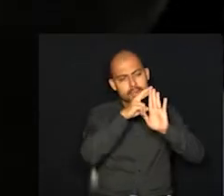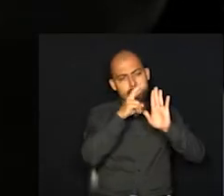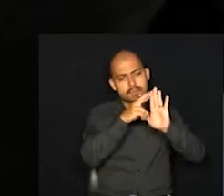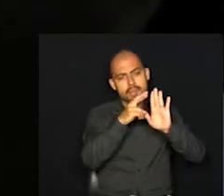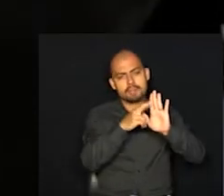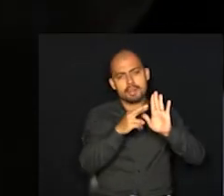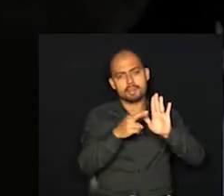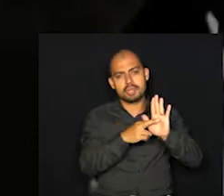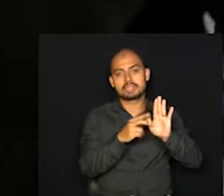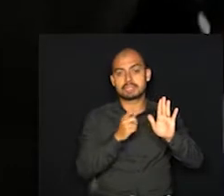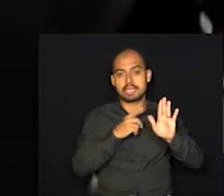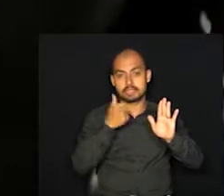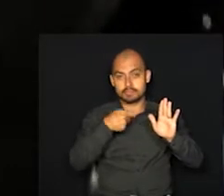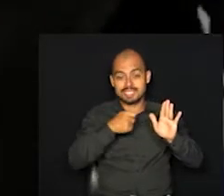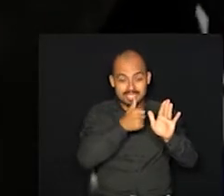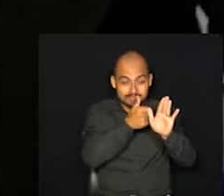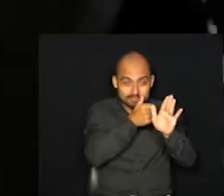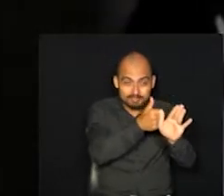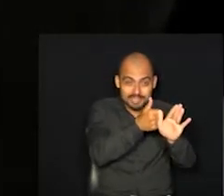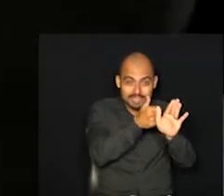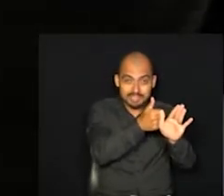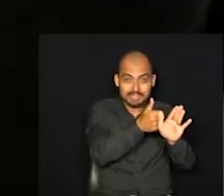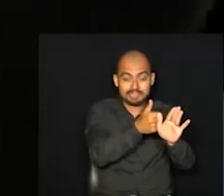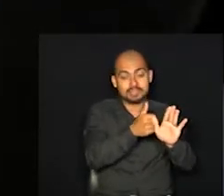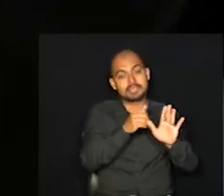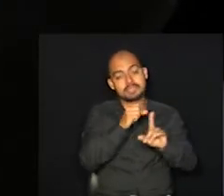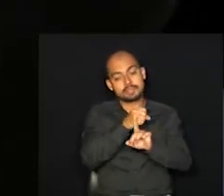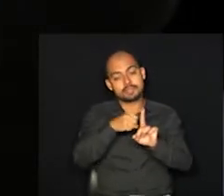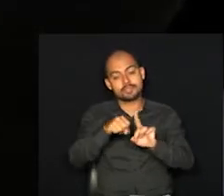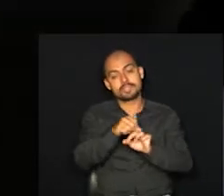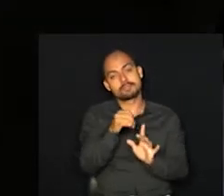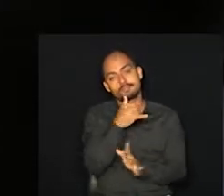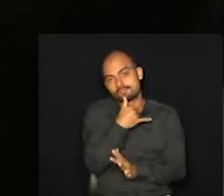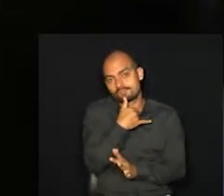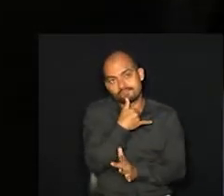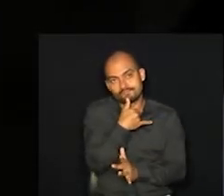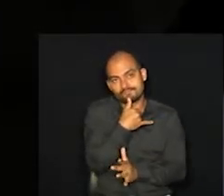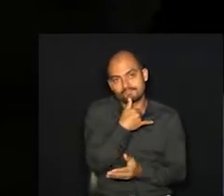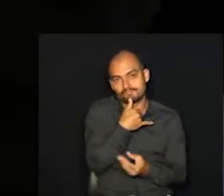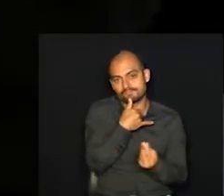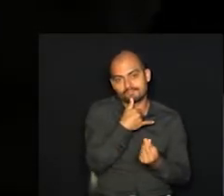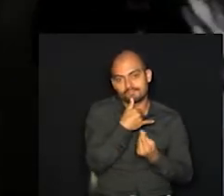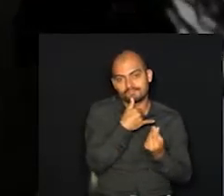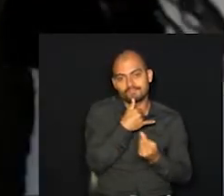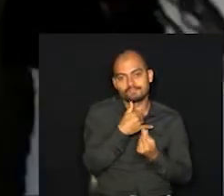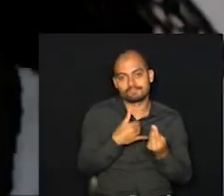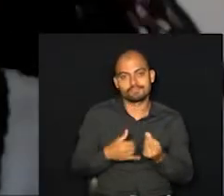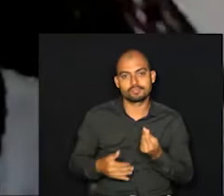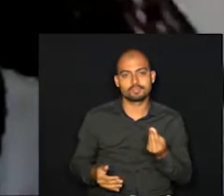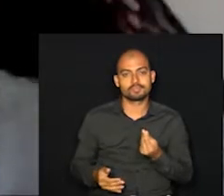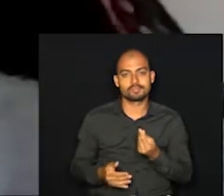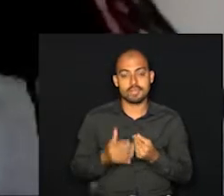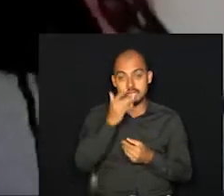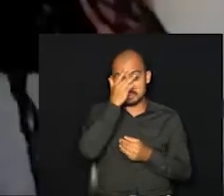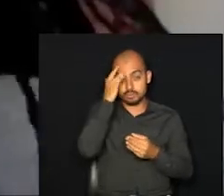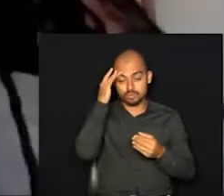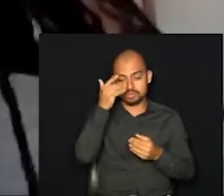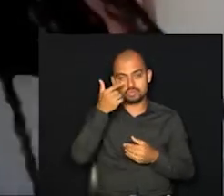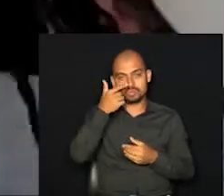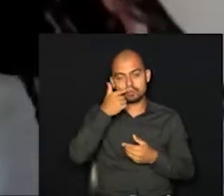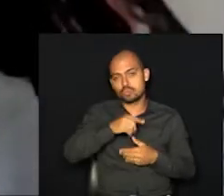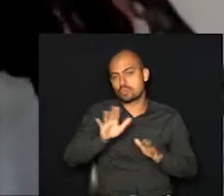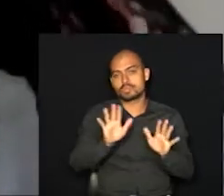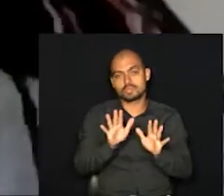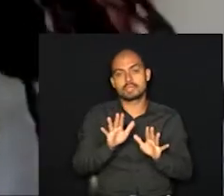que ser seguidas e que na nossa sociedade, infelizmente, muitas vezes ela não deixa que as pessoas façam. Mas eu acho muito